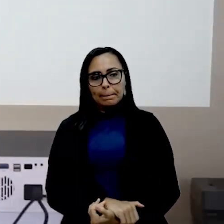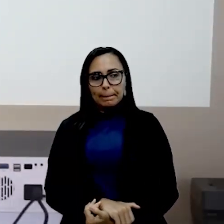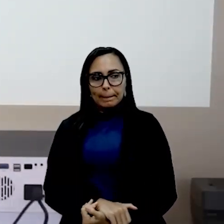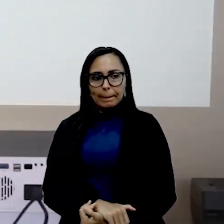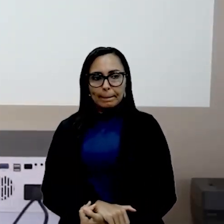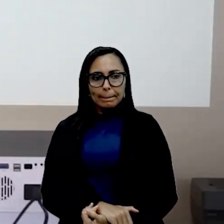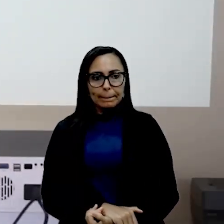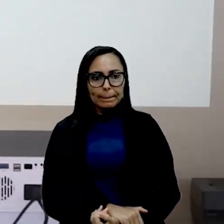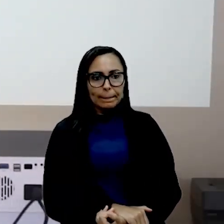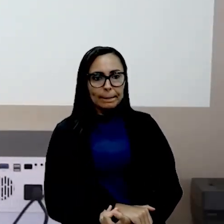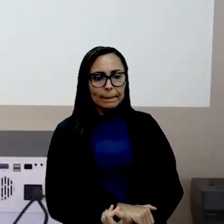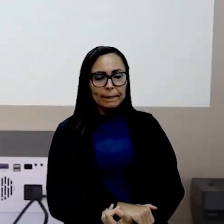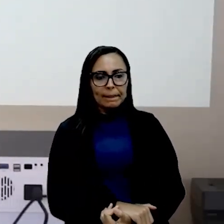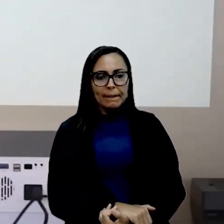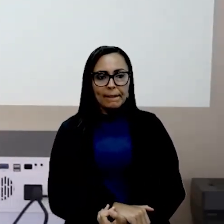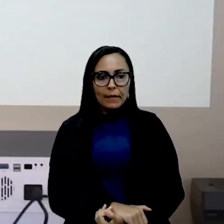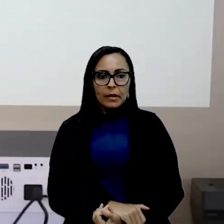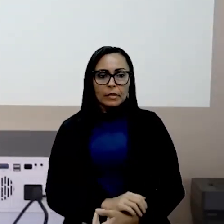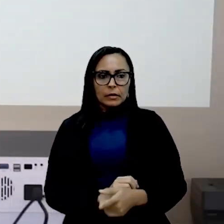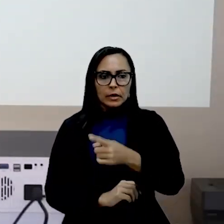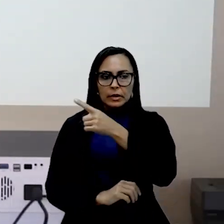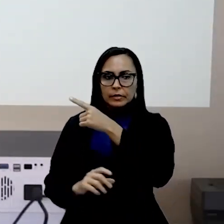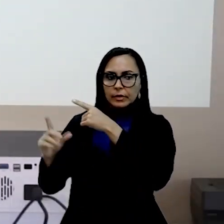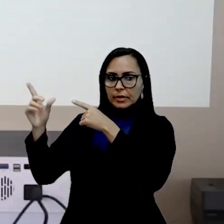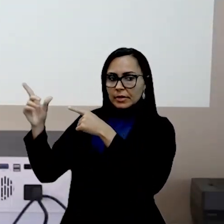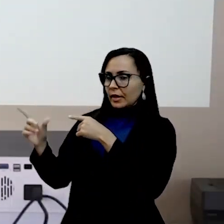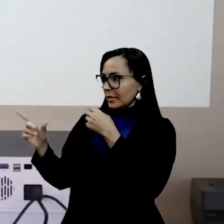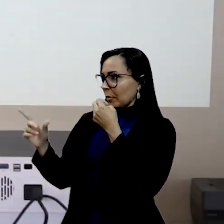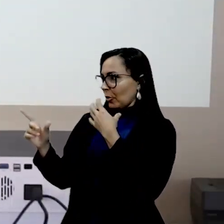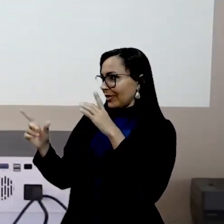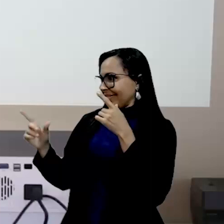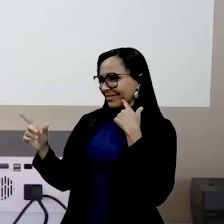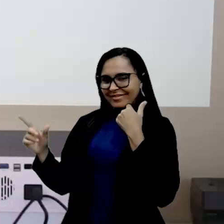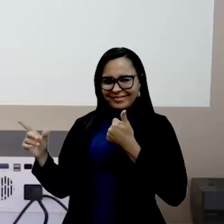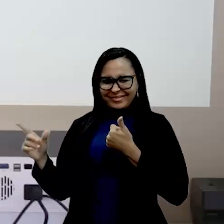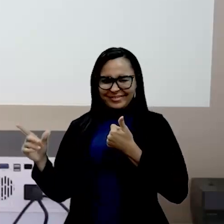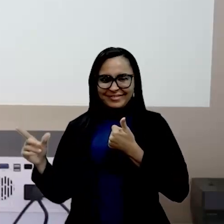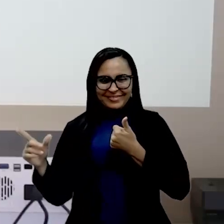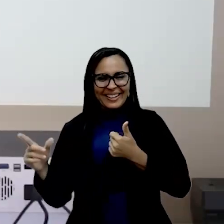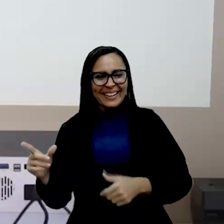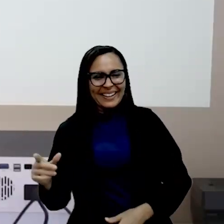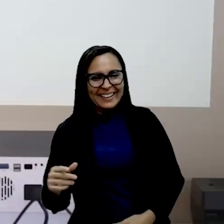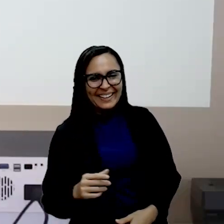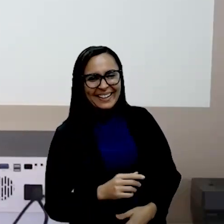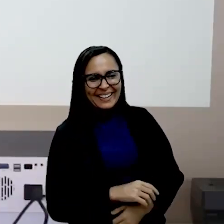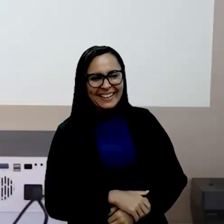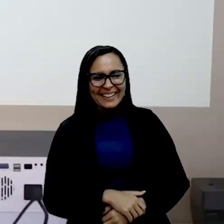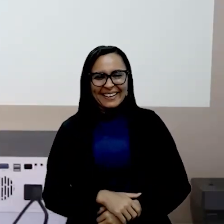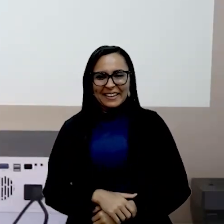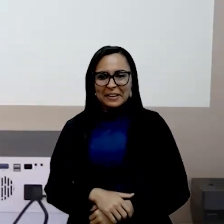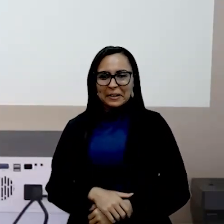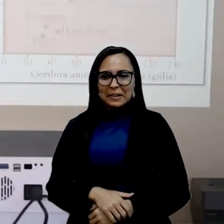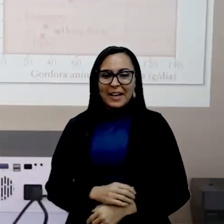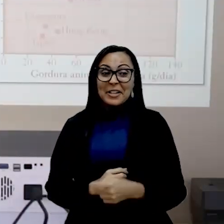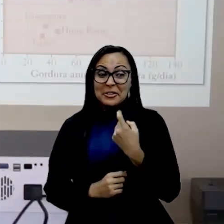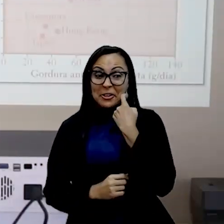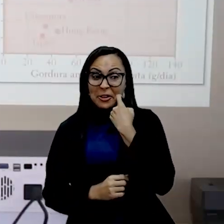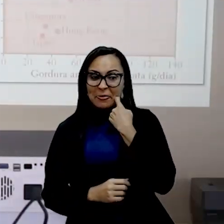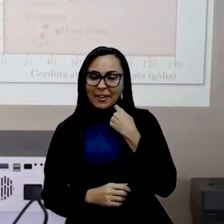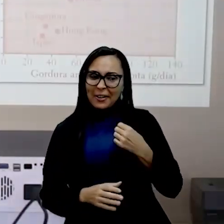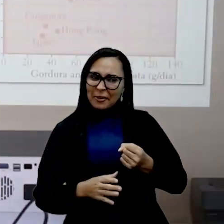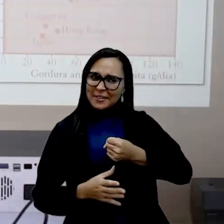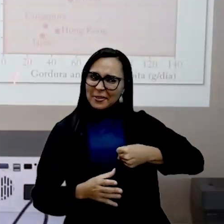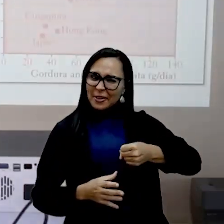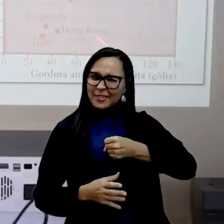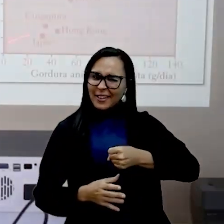E aí, ó, isso é bom, né? Tocinho e tal. Que é bom, né? Hein? Sexta-feira com uma cervejinha, né?